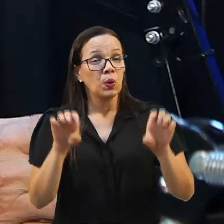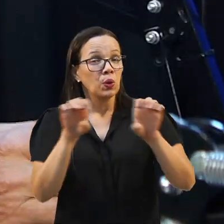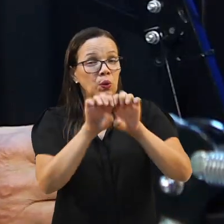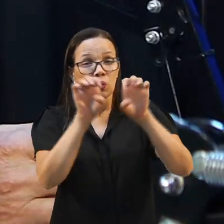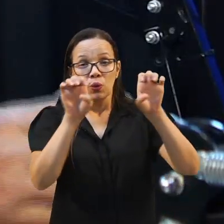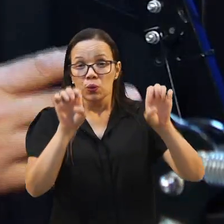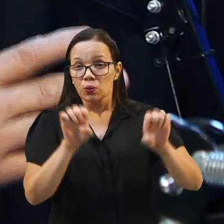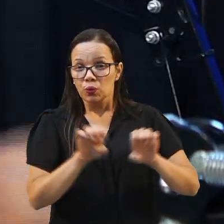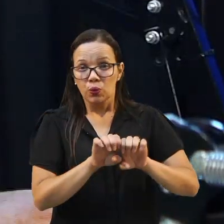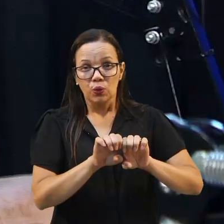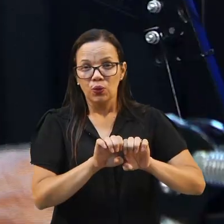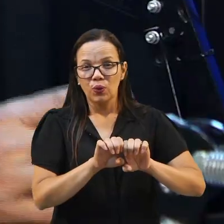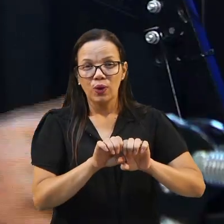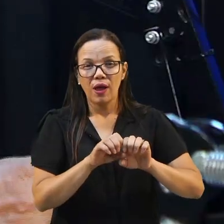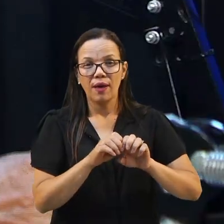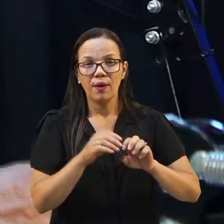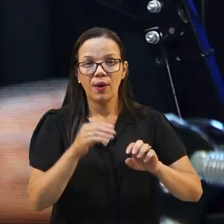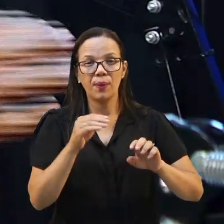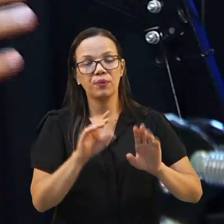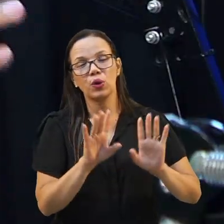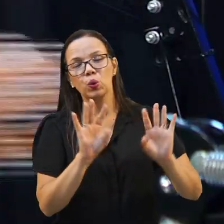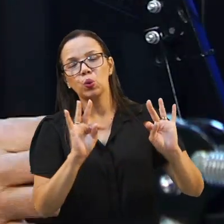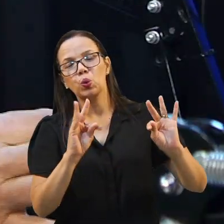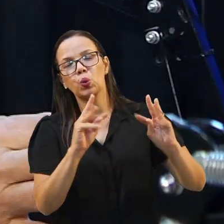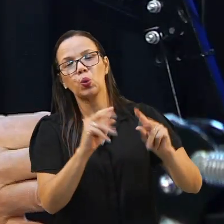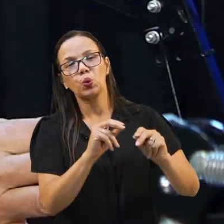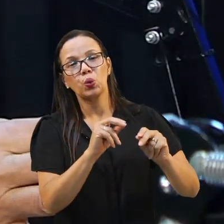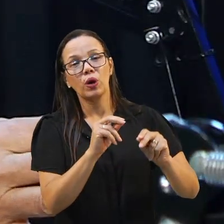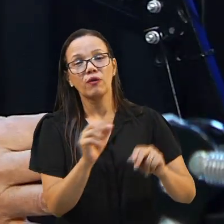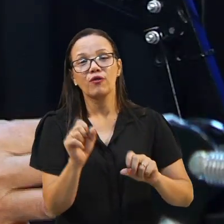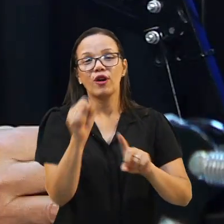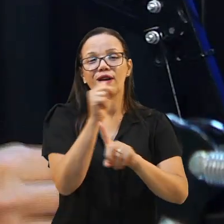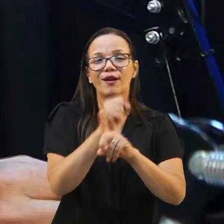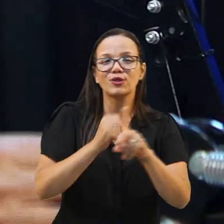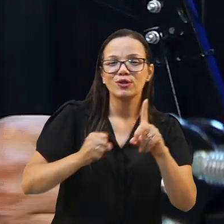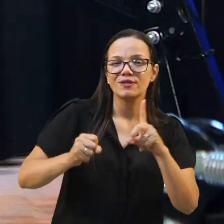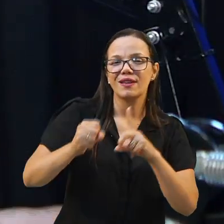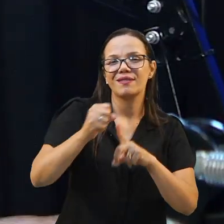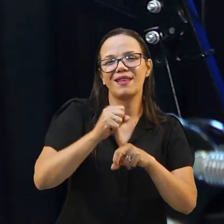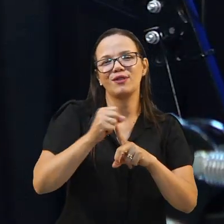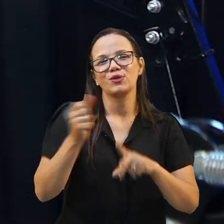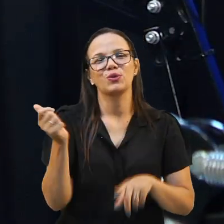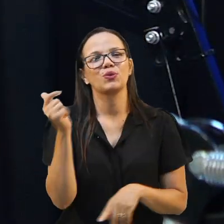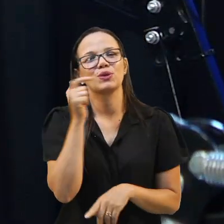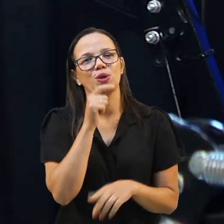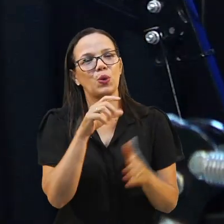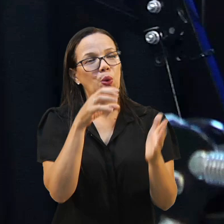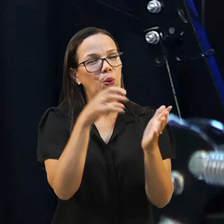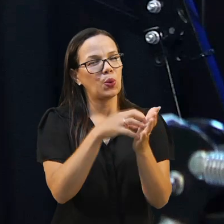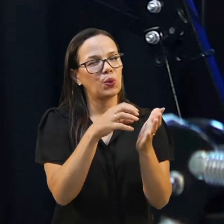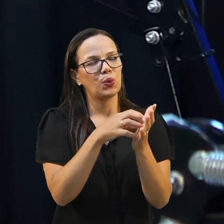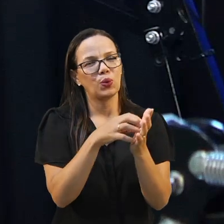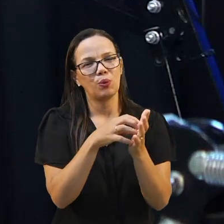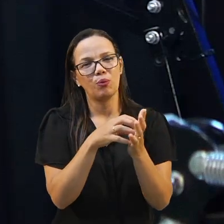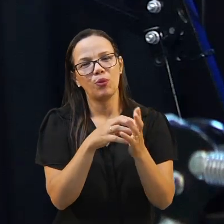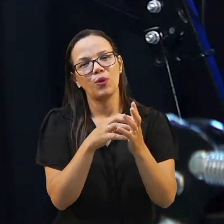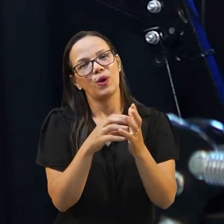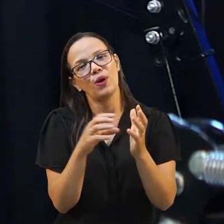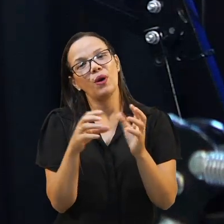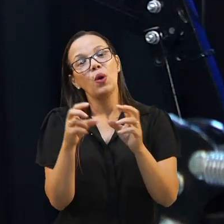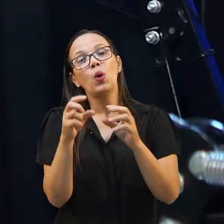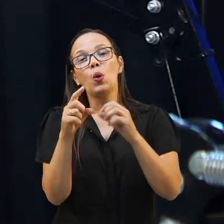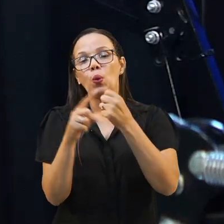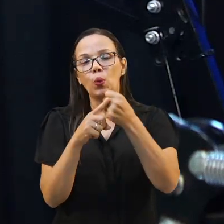estrutura física, tudo foi a sociedade que colocou através do Grupo Luta pela Vida. Então é